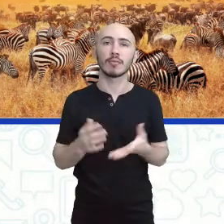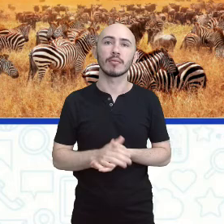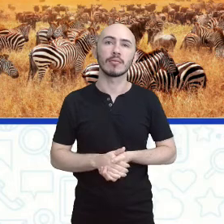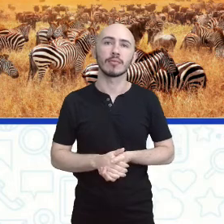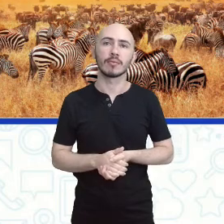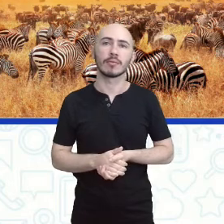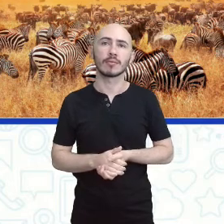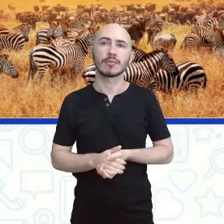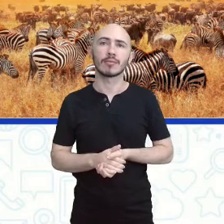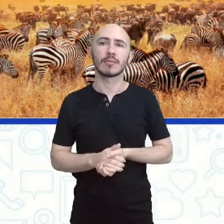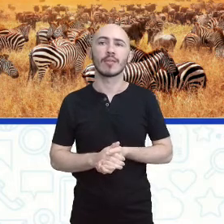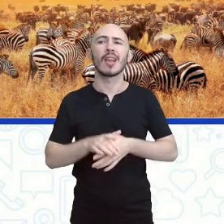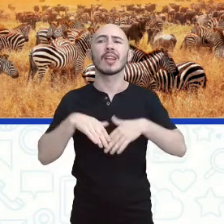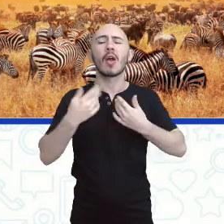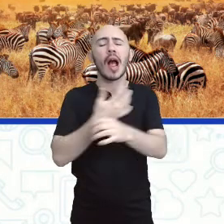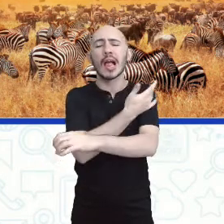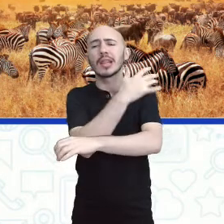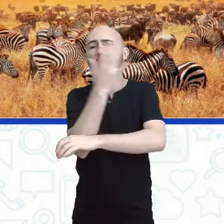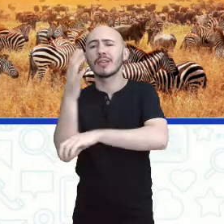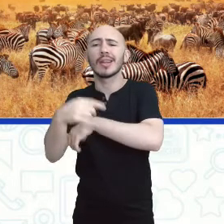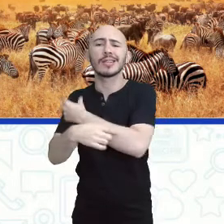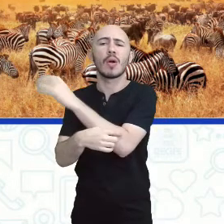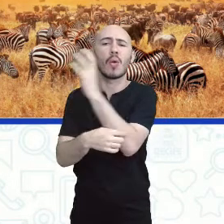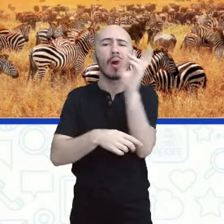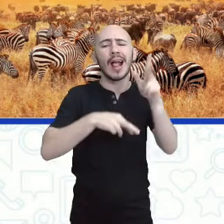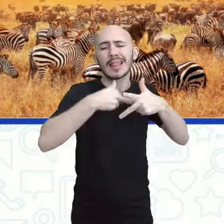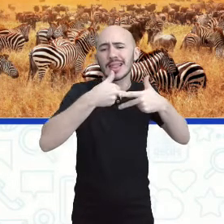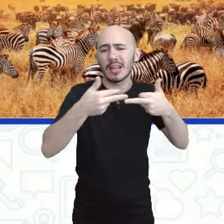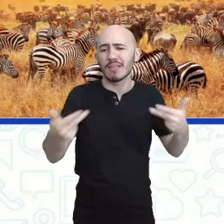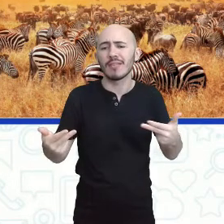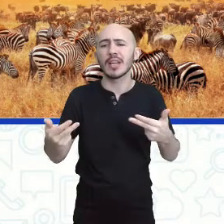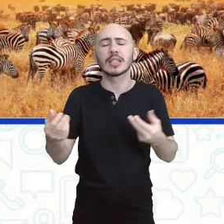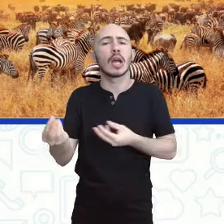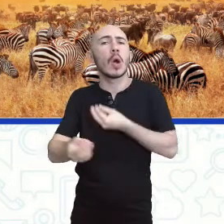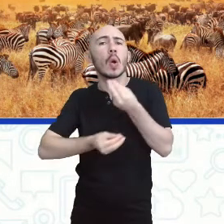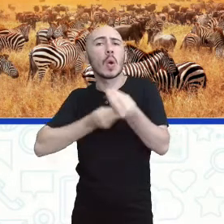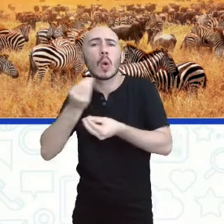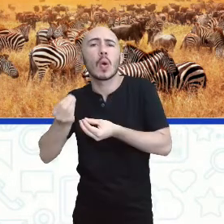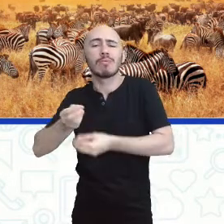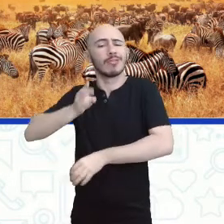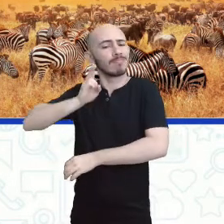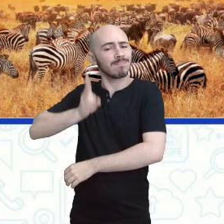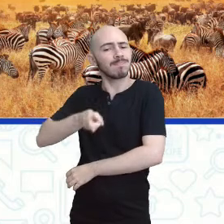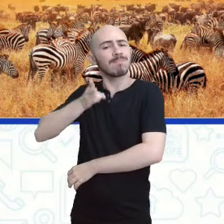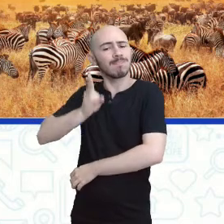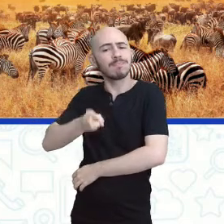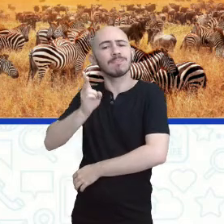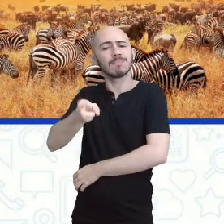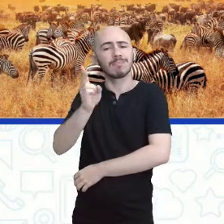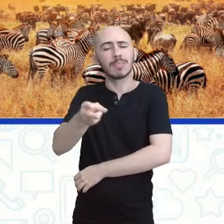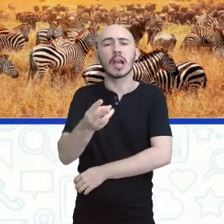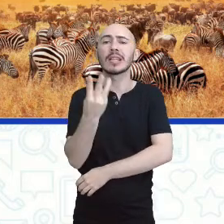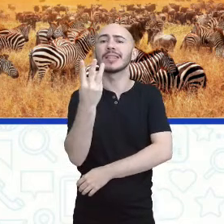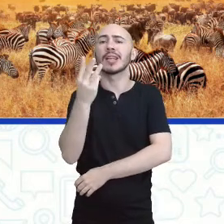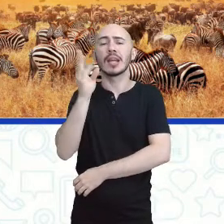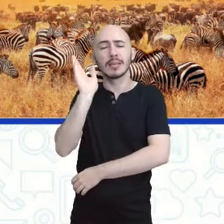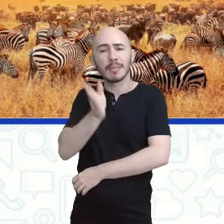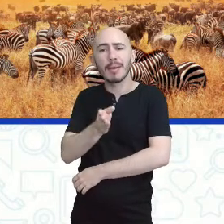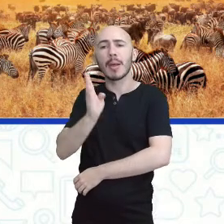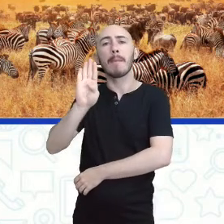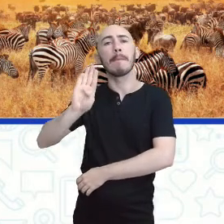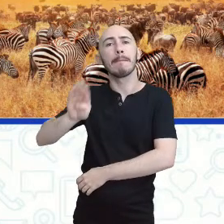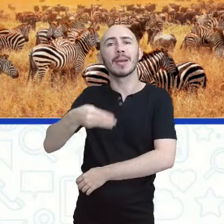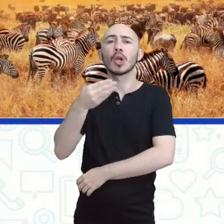como toda a biodiversidade do nosso planeta se sustentou durante 3,5 bilhões de